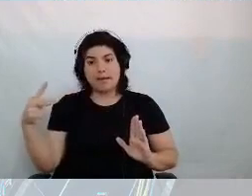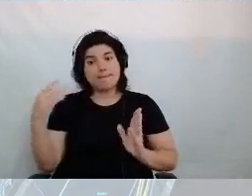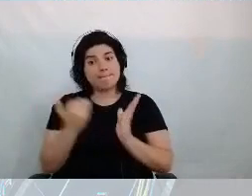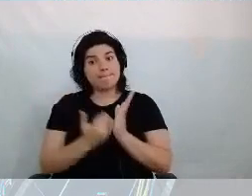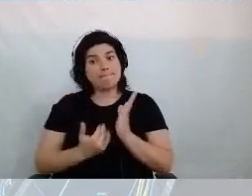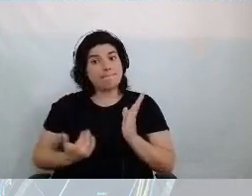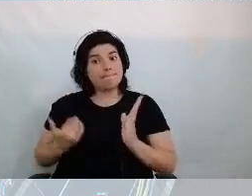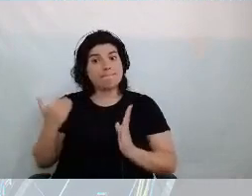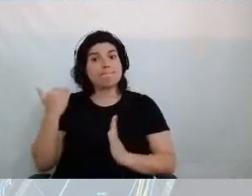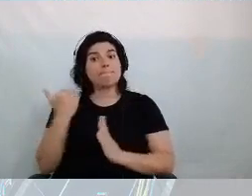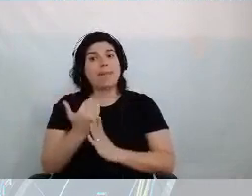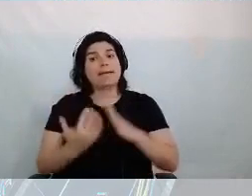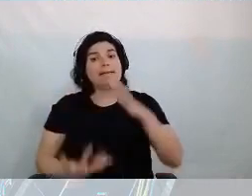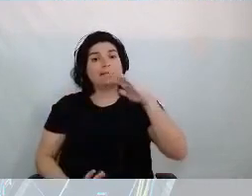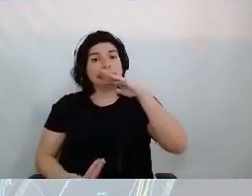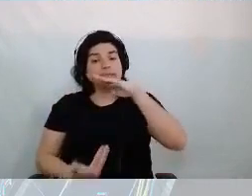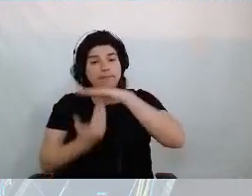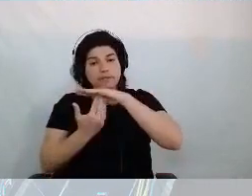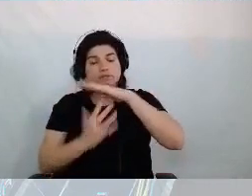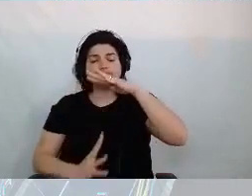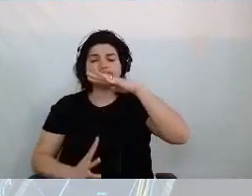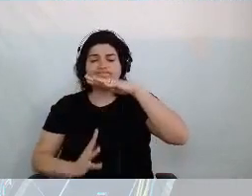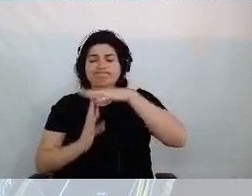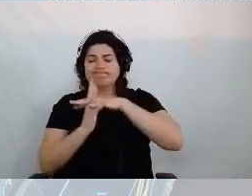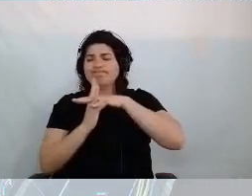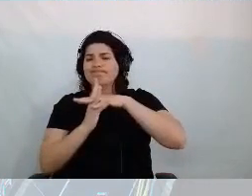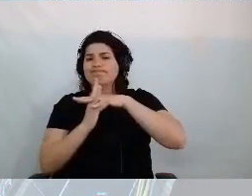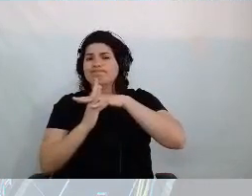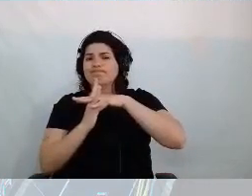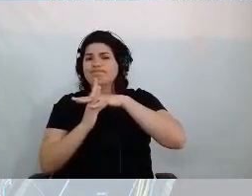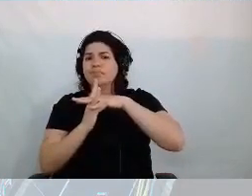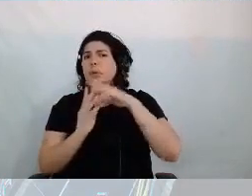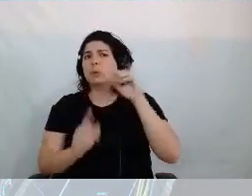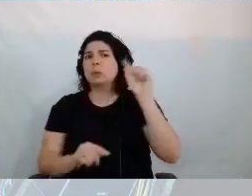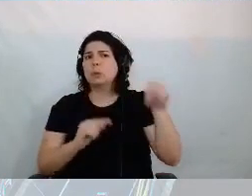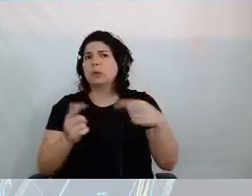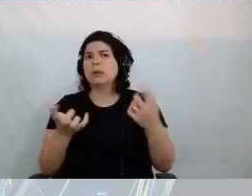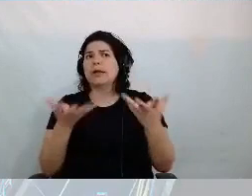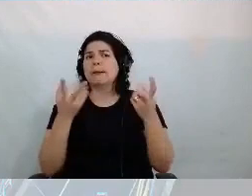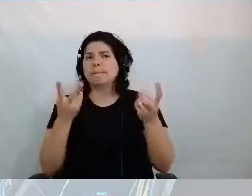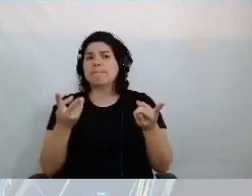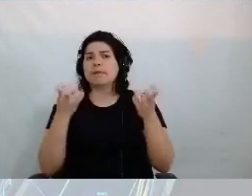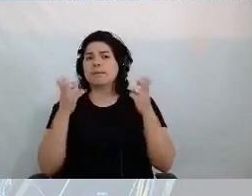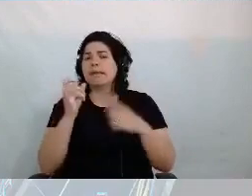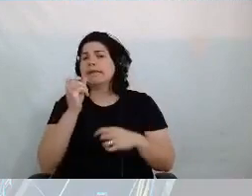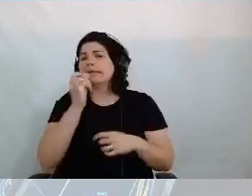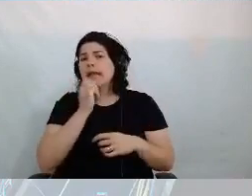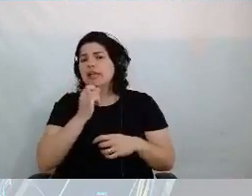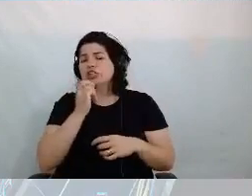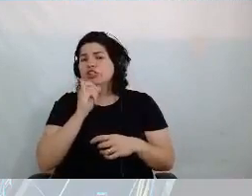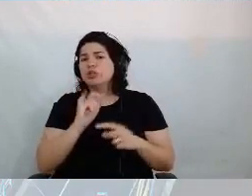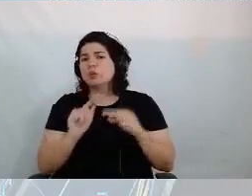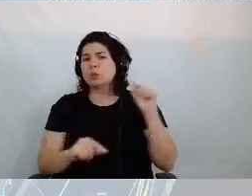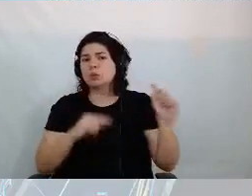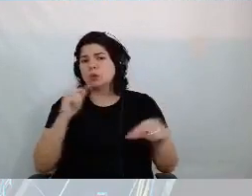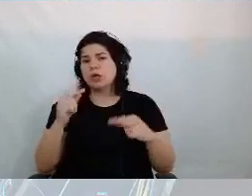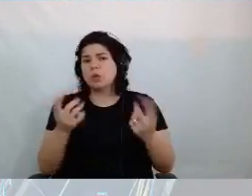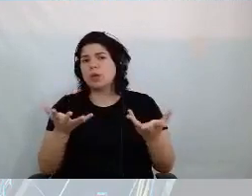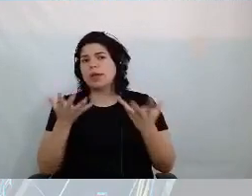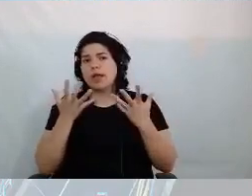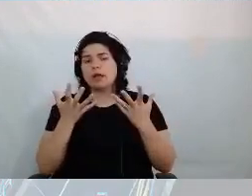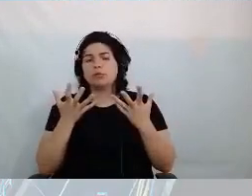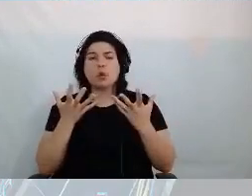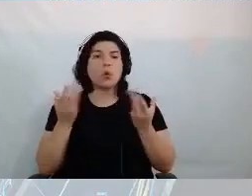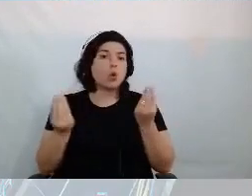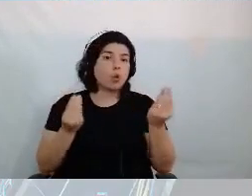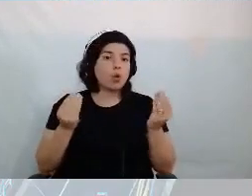limite que ela pode suportar. Então, quais são as questões que eu quero identificar num teste de estresse? Como ela se comporta